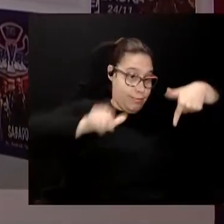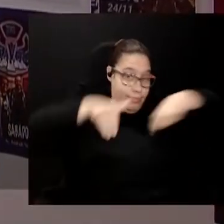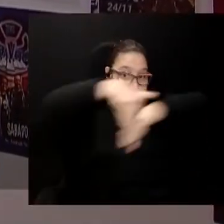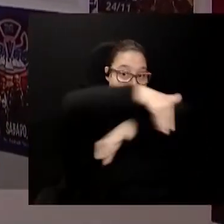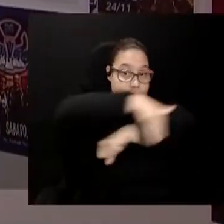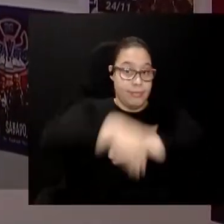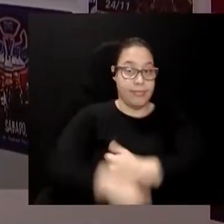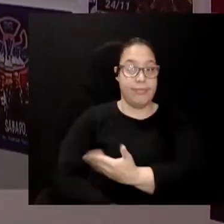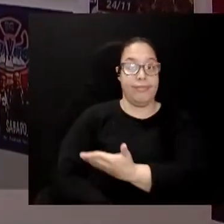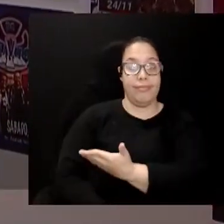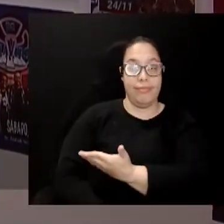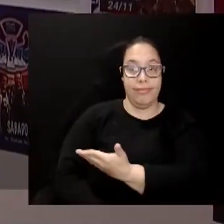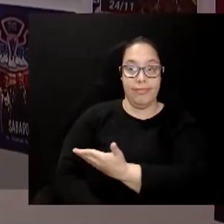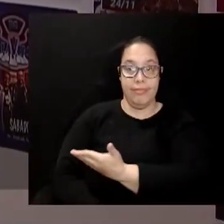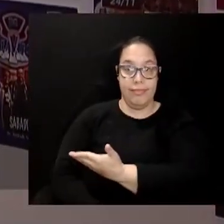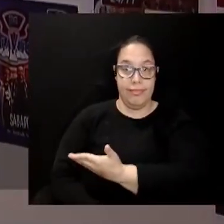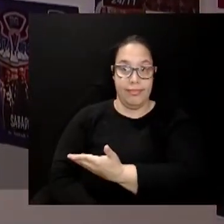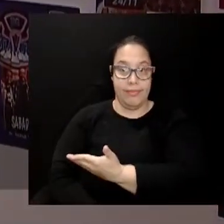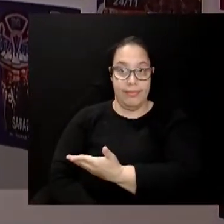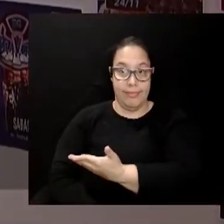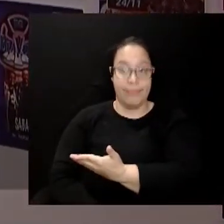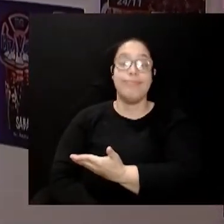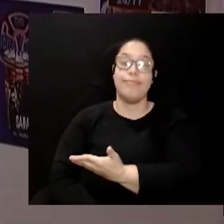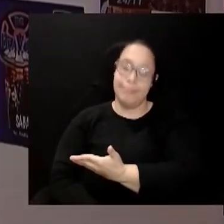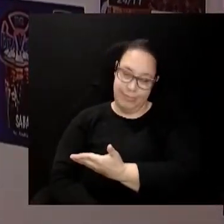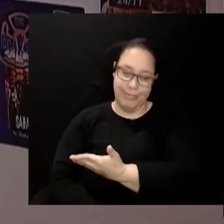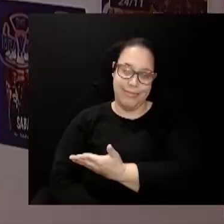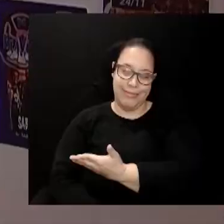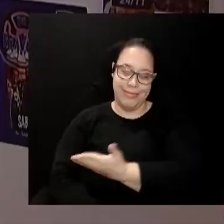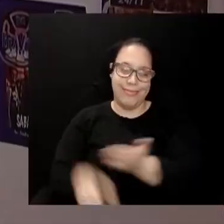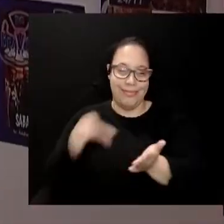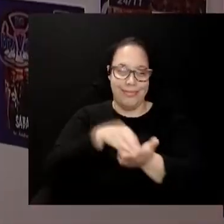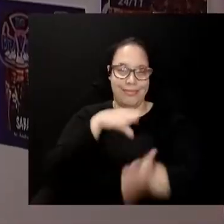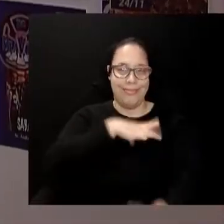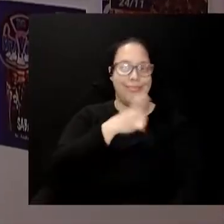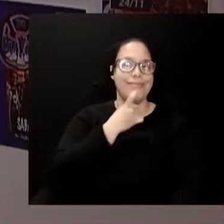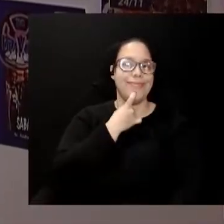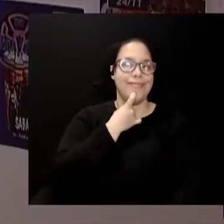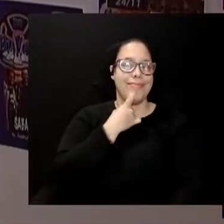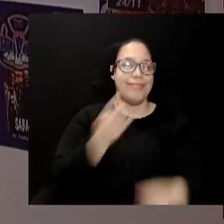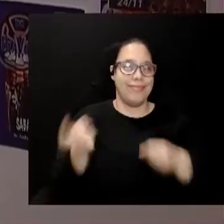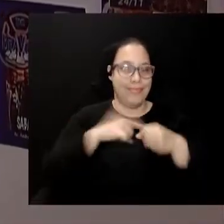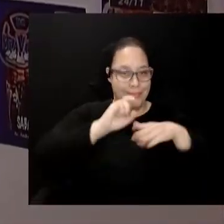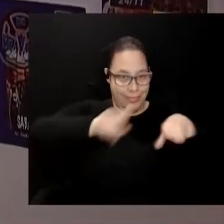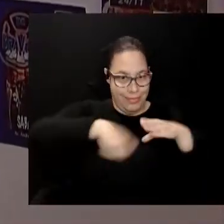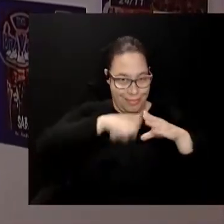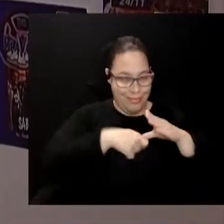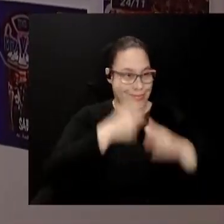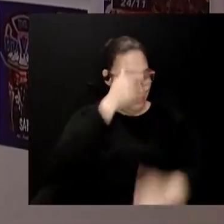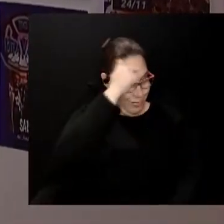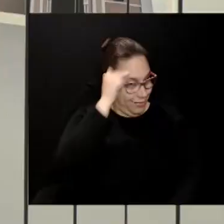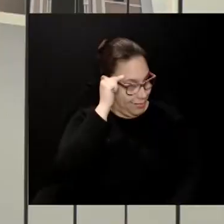número 859, aqui no centro da cidade de Campinas. Eu volto aí com você, Gabriel.